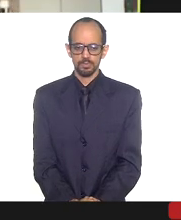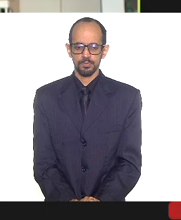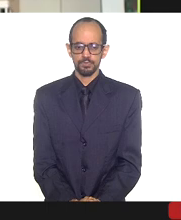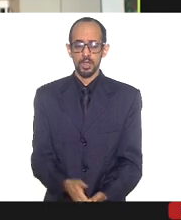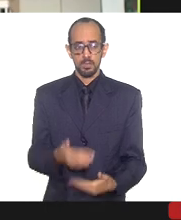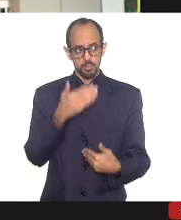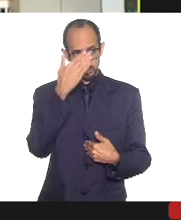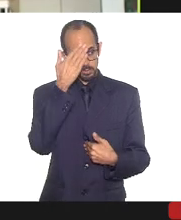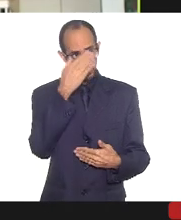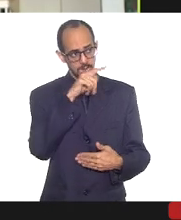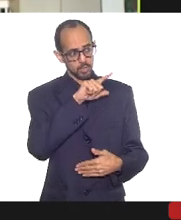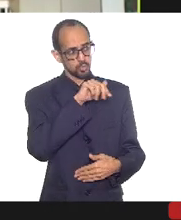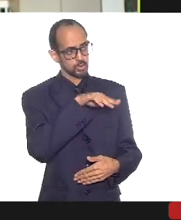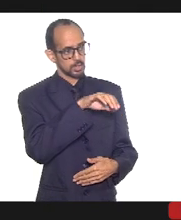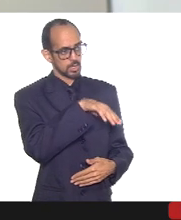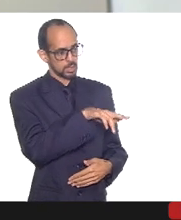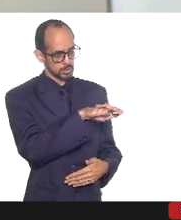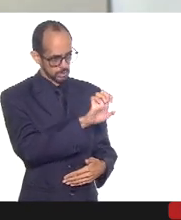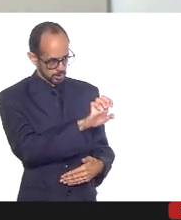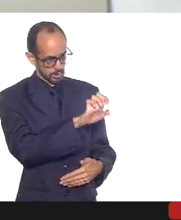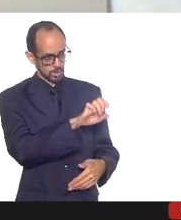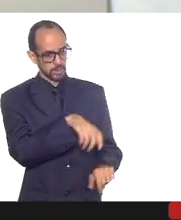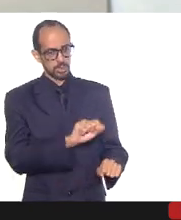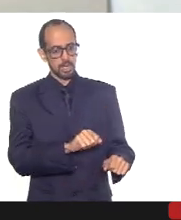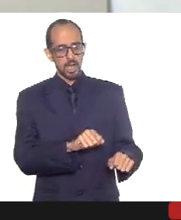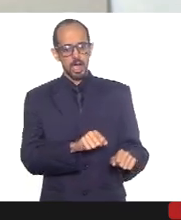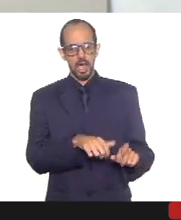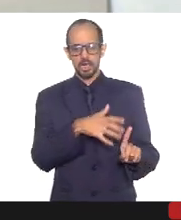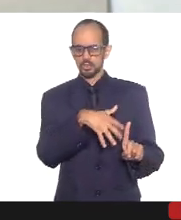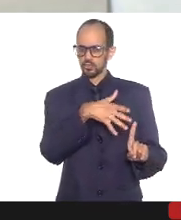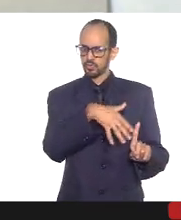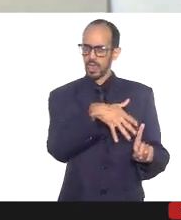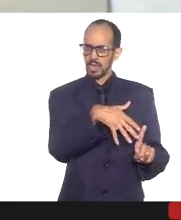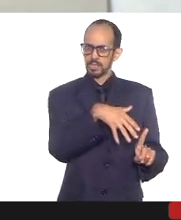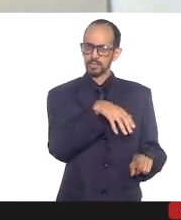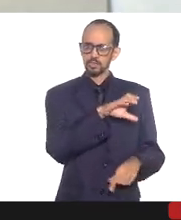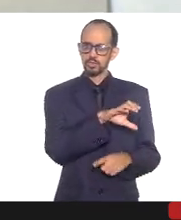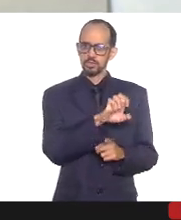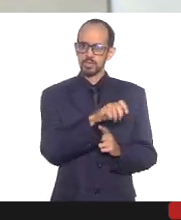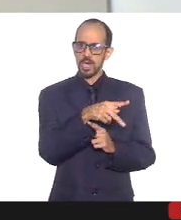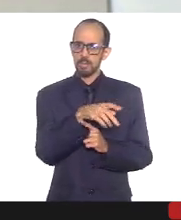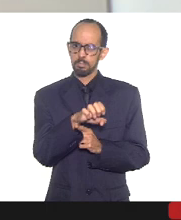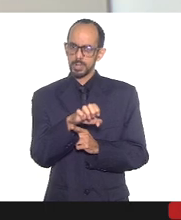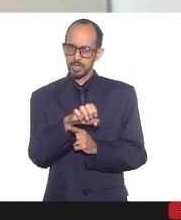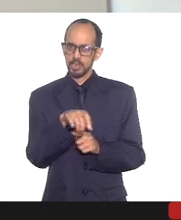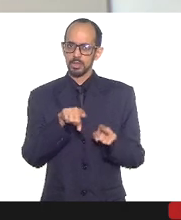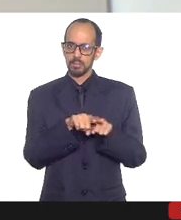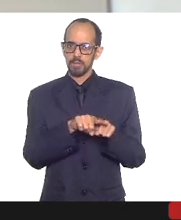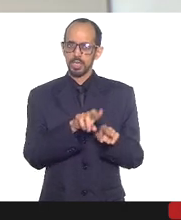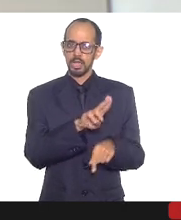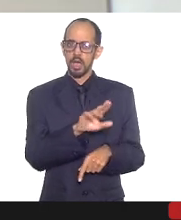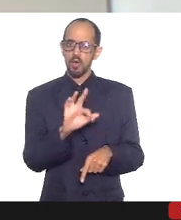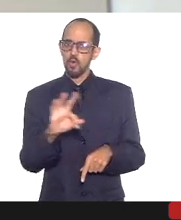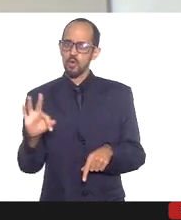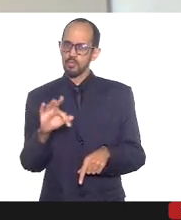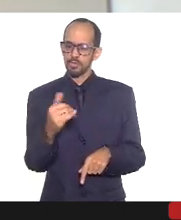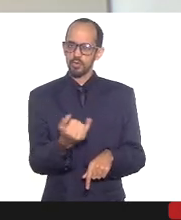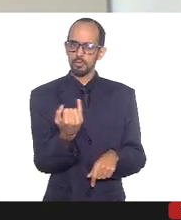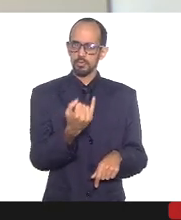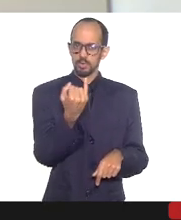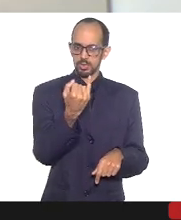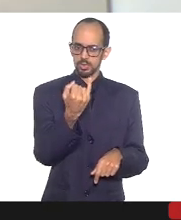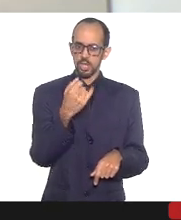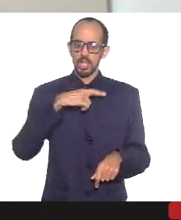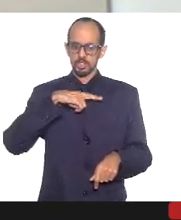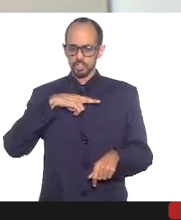Obrigado, Luciane. Acho que as falas do CEP e da UP foram muito importantes, né? Mostrando aí essas, né, questões orçamentárias,